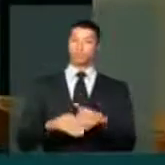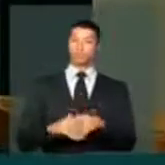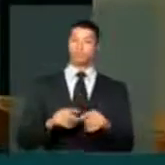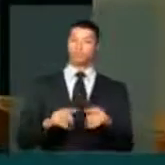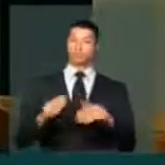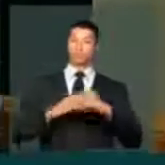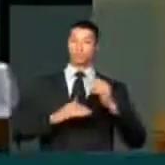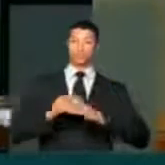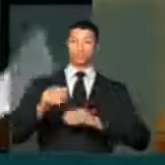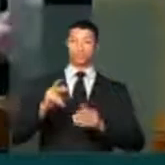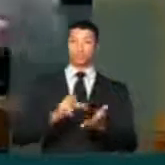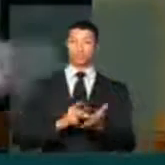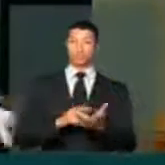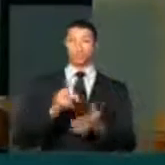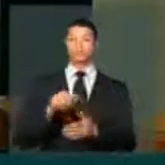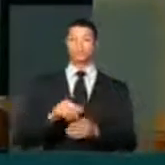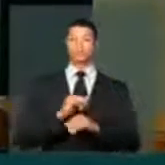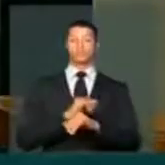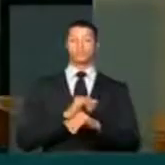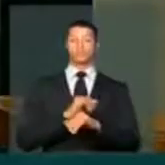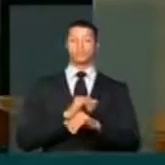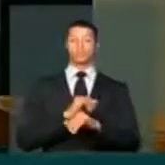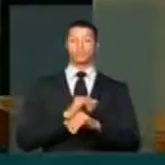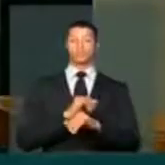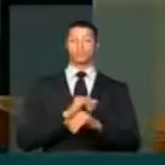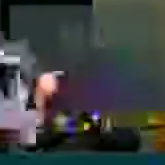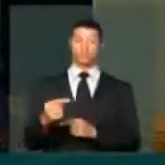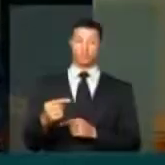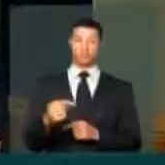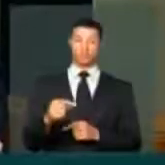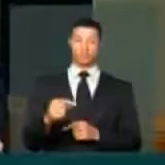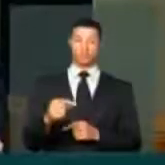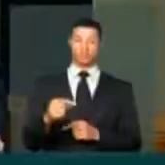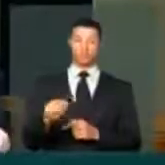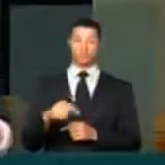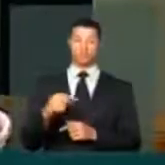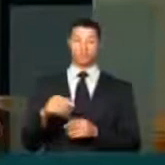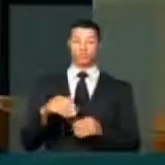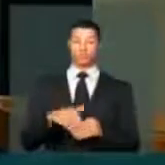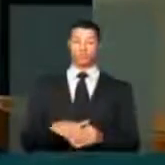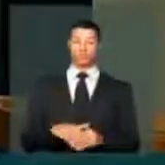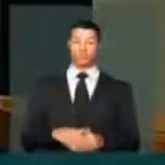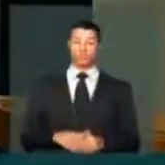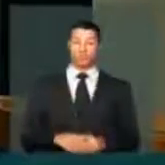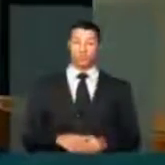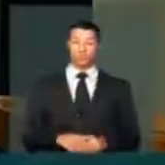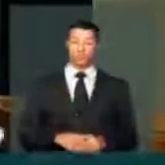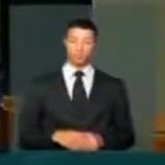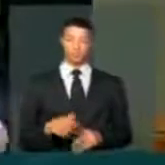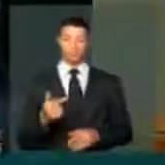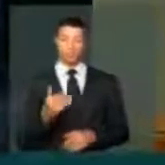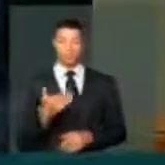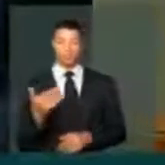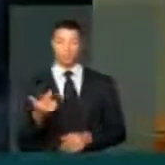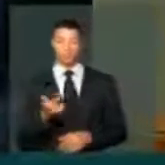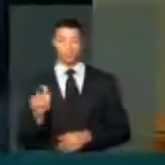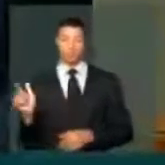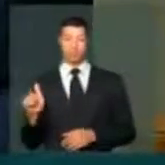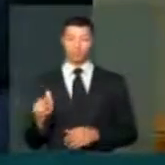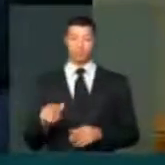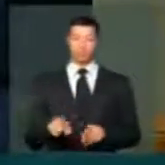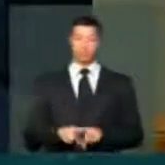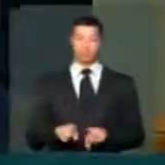da verdade. E é gozado que logo após esta matéria, vem uma outra matéria